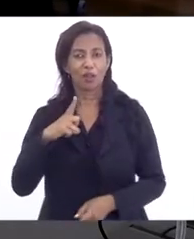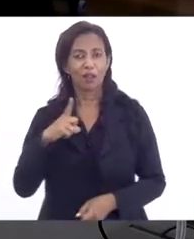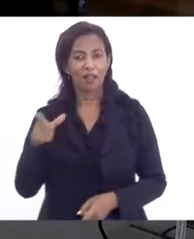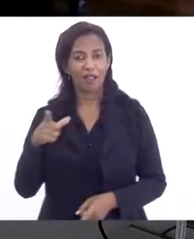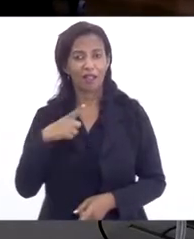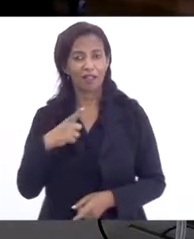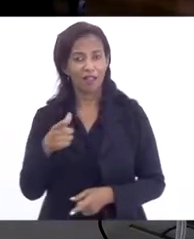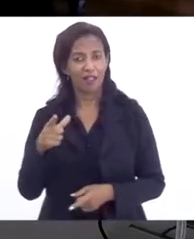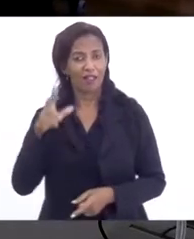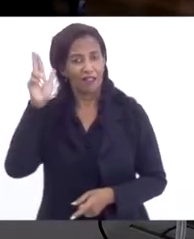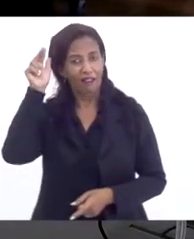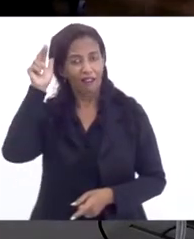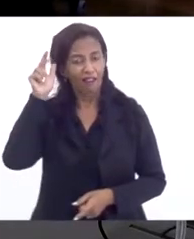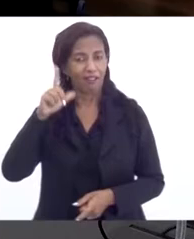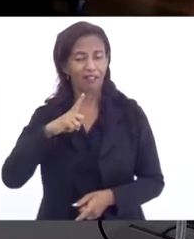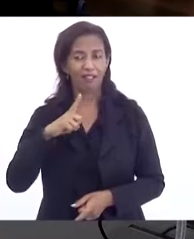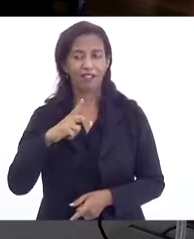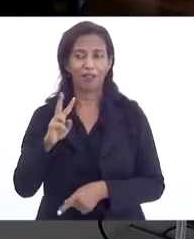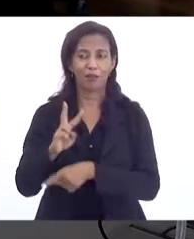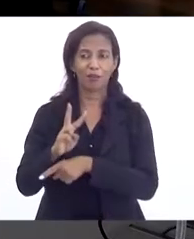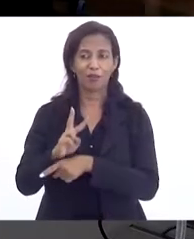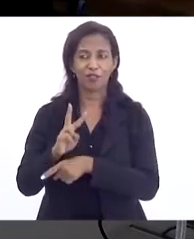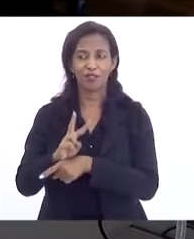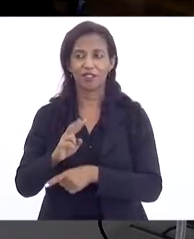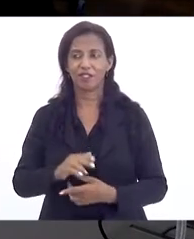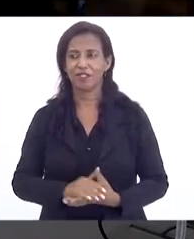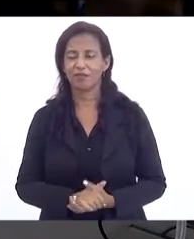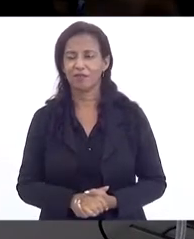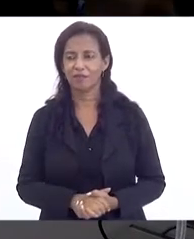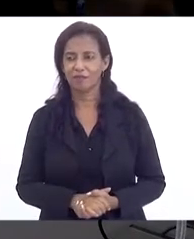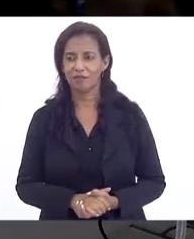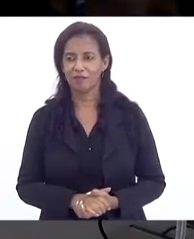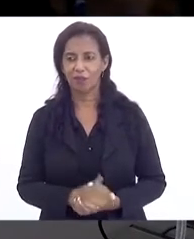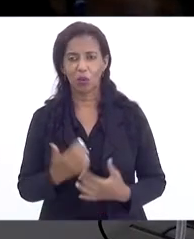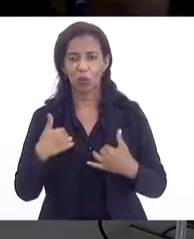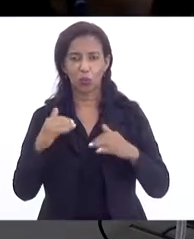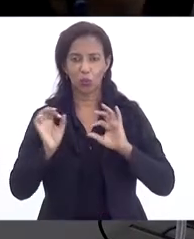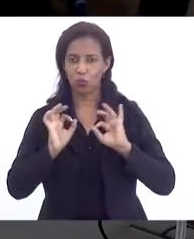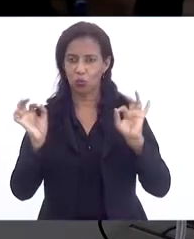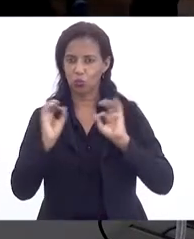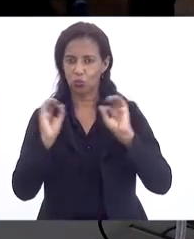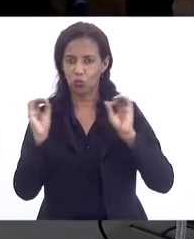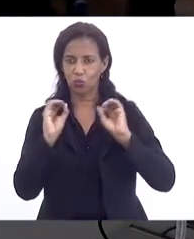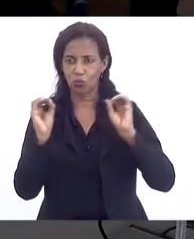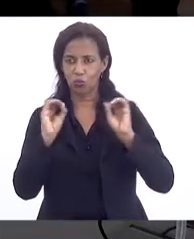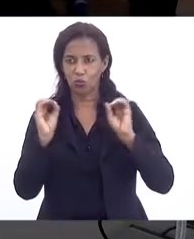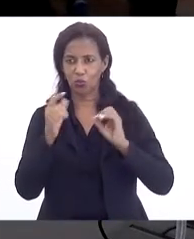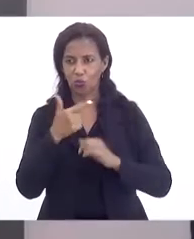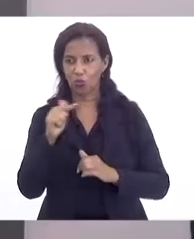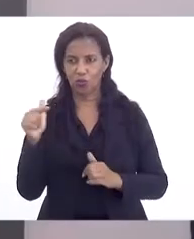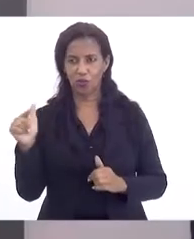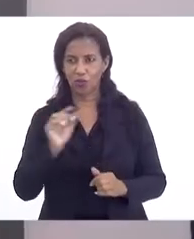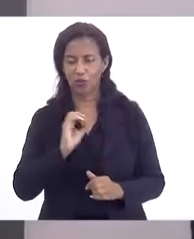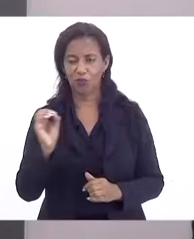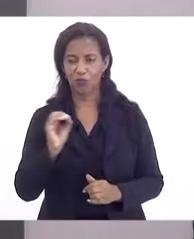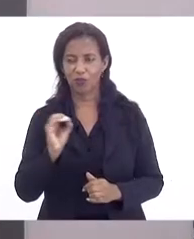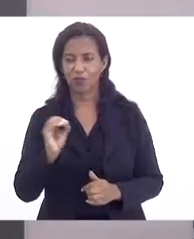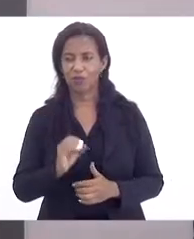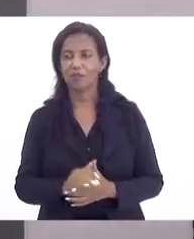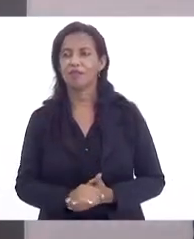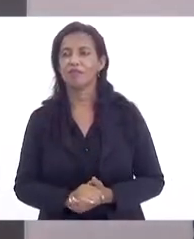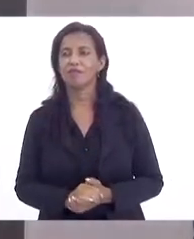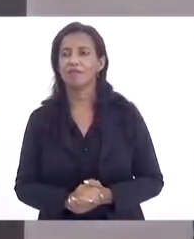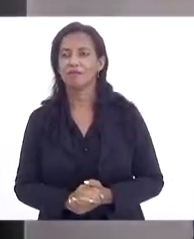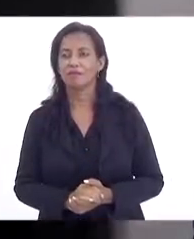cavalo. Você é criador de cavalo também? Está defendendo causa própria? Não sou criador de cavalo, não. Graças a Deus. Sem comentários. Mas duvido que você não